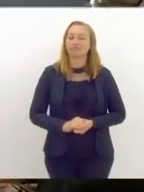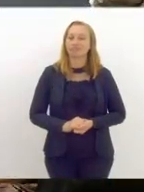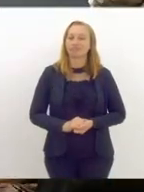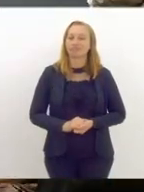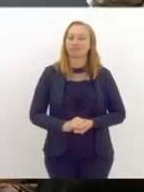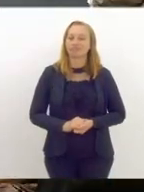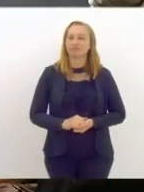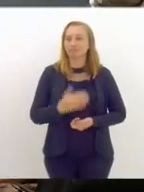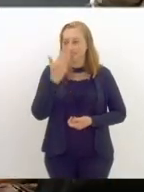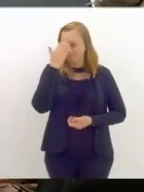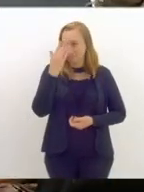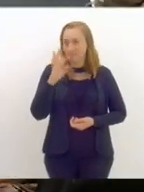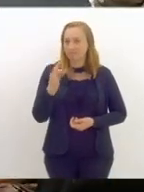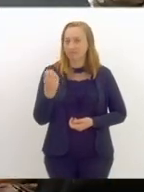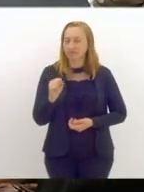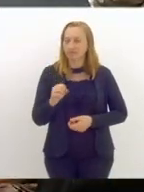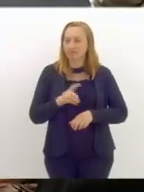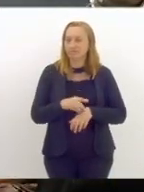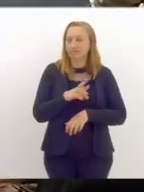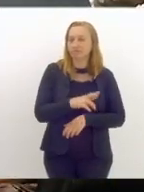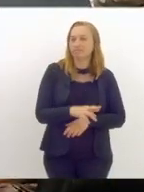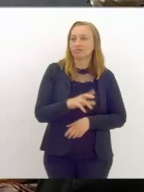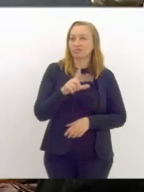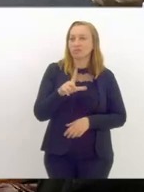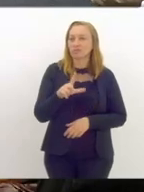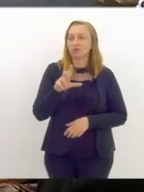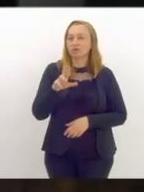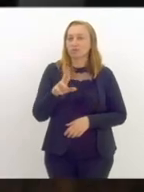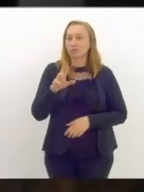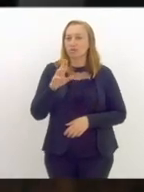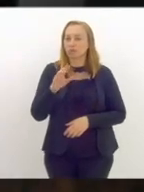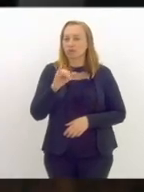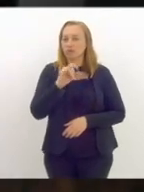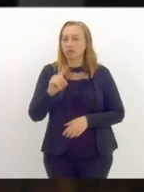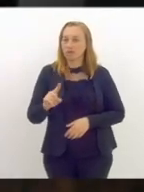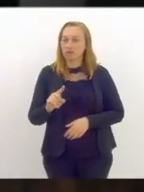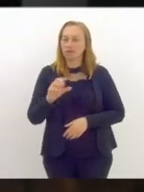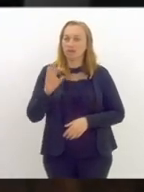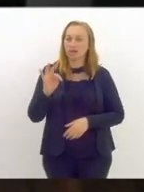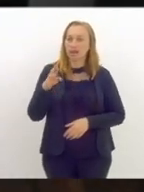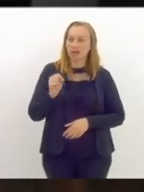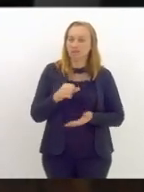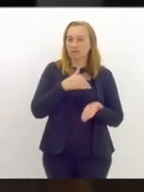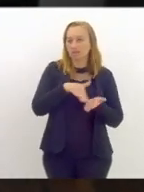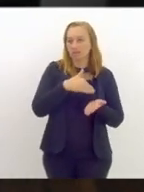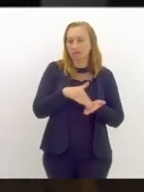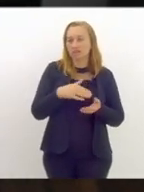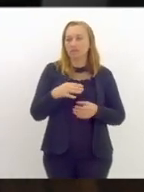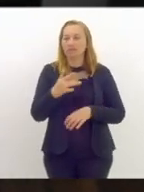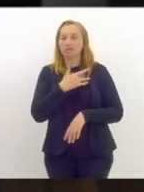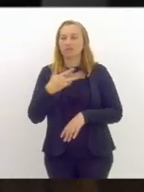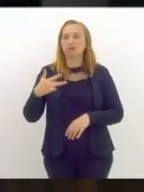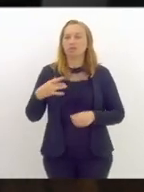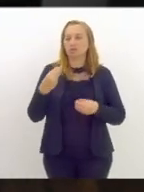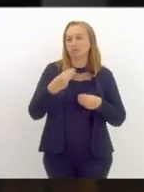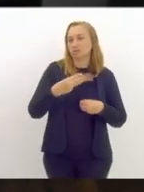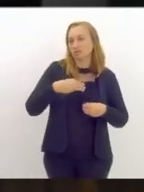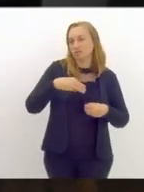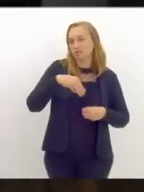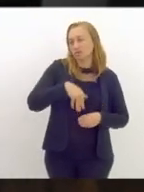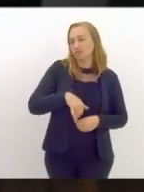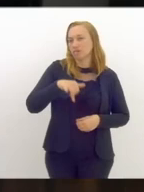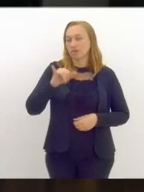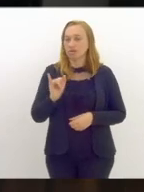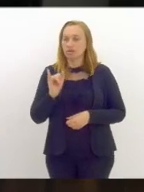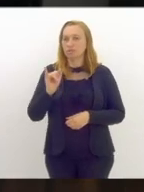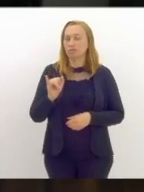Obrigada, doutora Thaisa. Estão também conosco Luiz Carlos, secretário de Saúde do município de Nova Iguaçu, Dr. Rodrigo Cardoso,